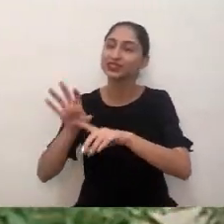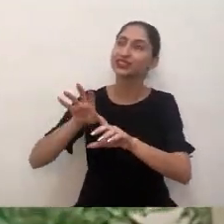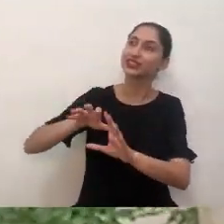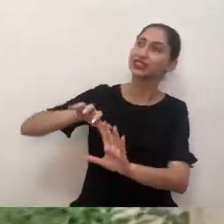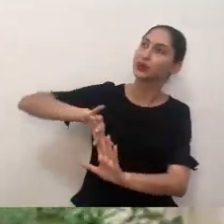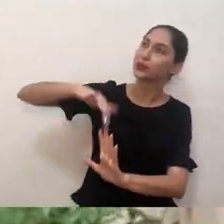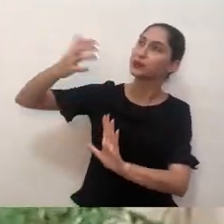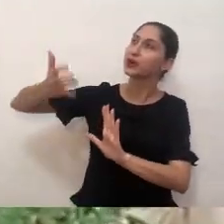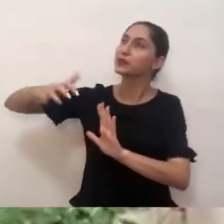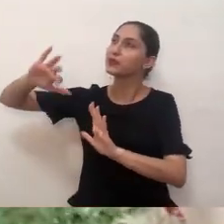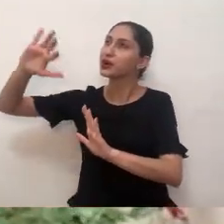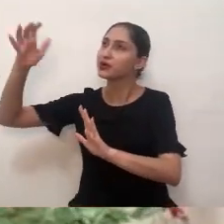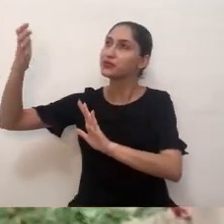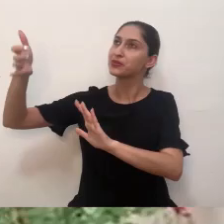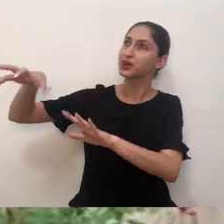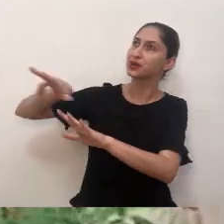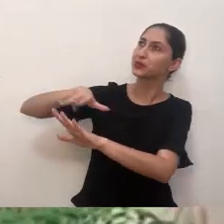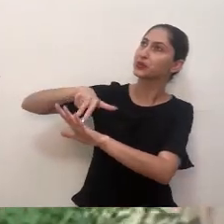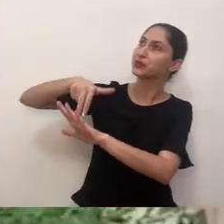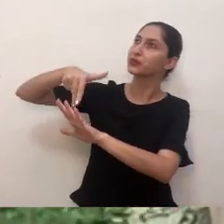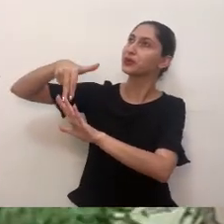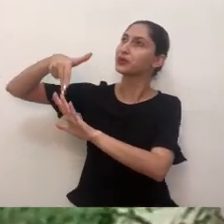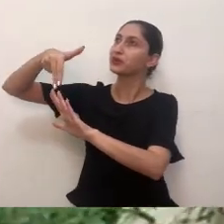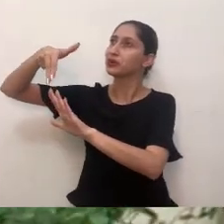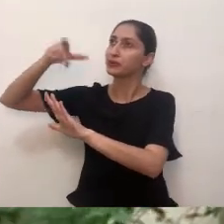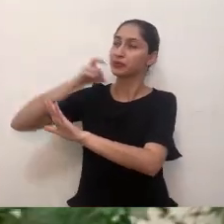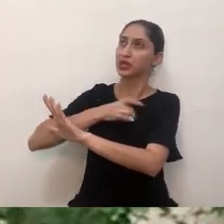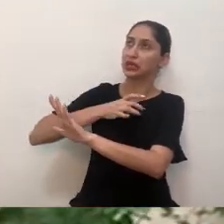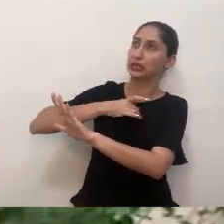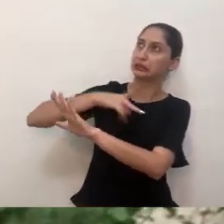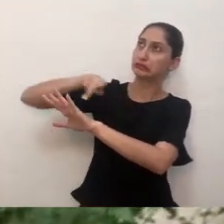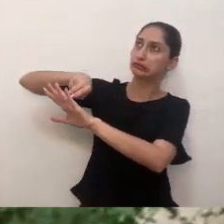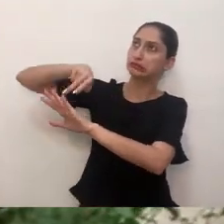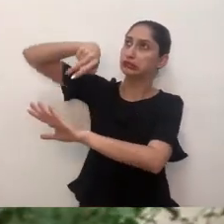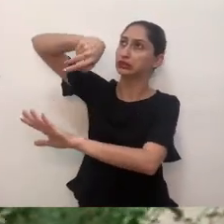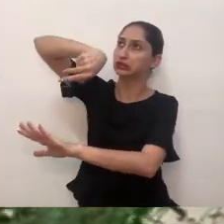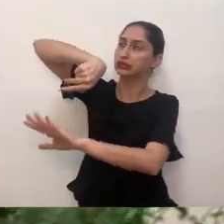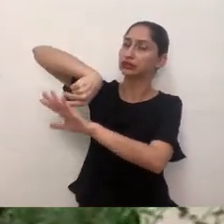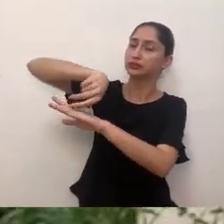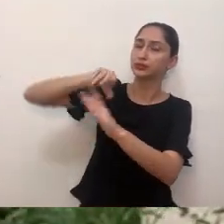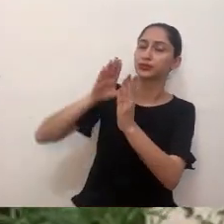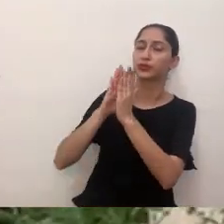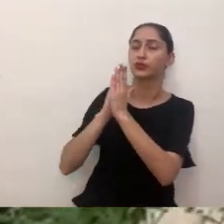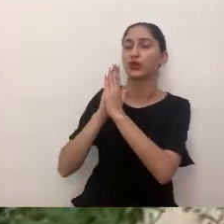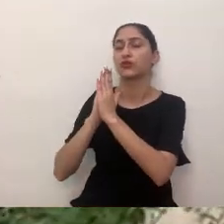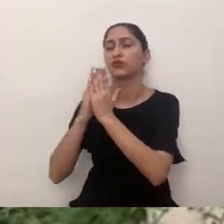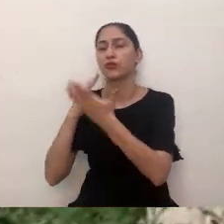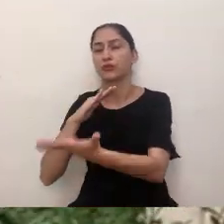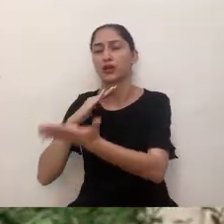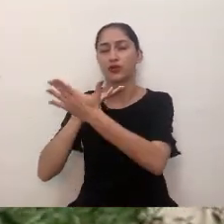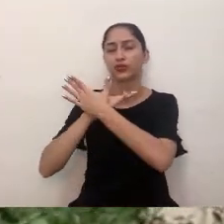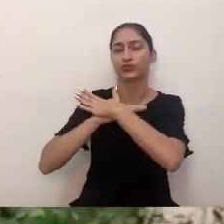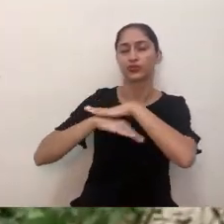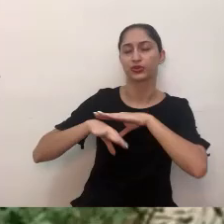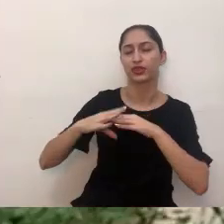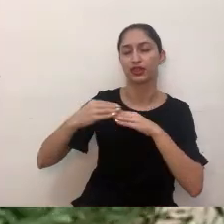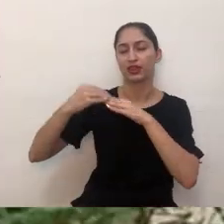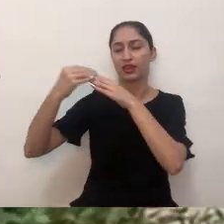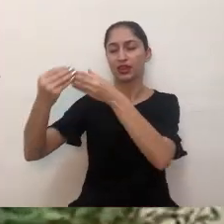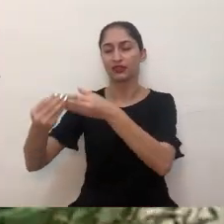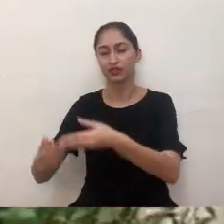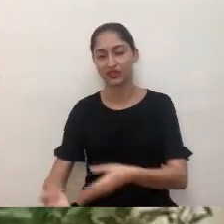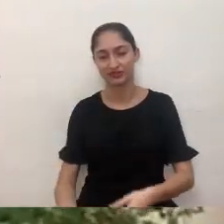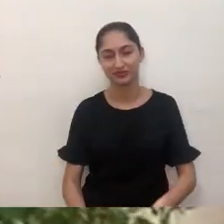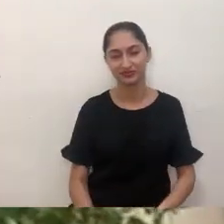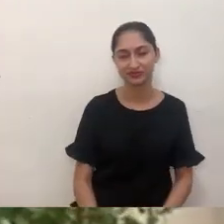subida da ladeira. Lira do soldado, tenho medo de cair. Oh, leva eu.